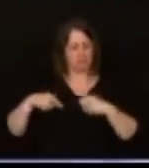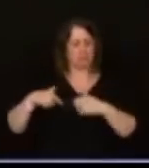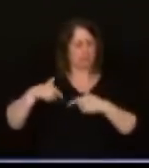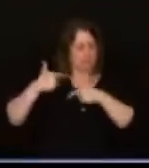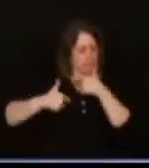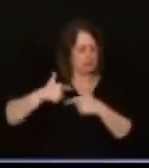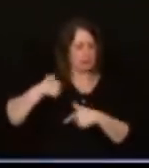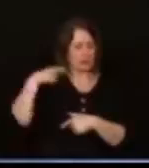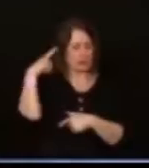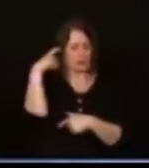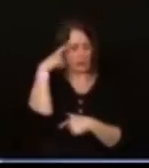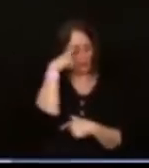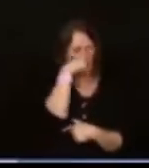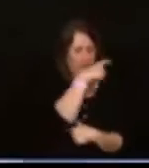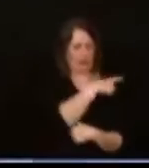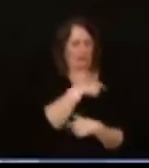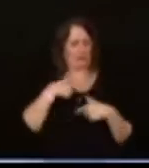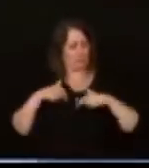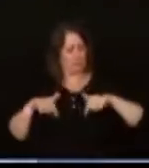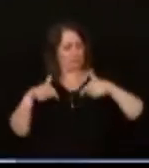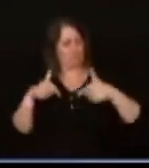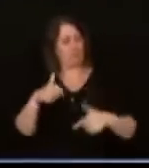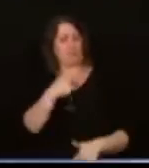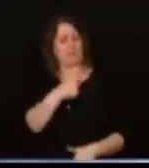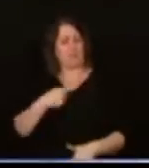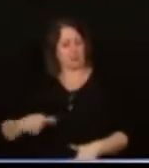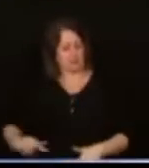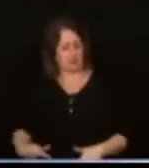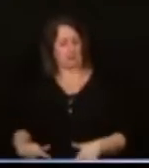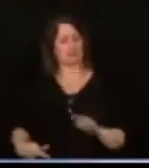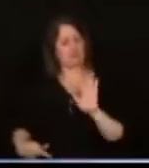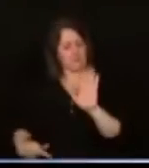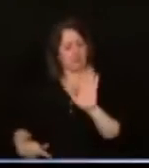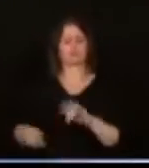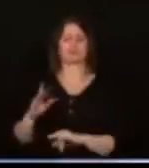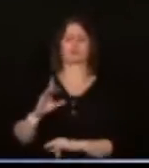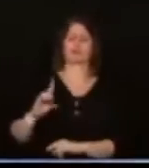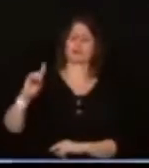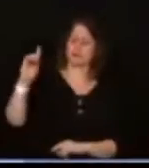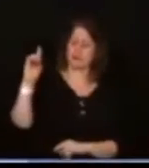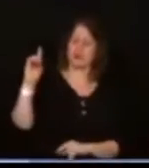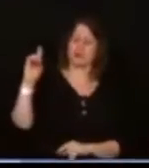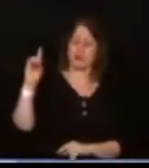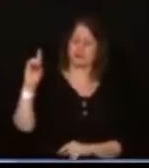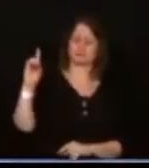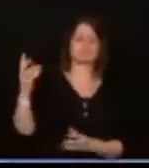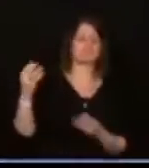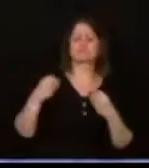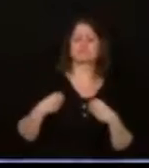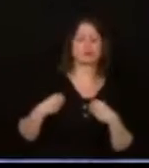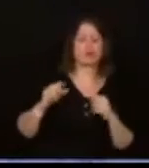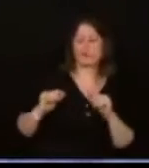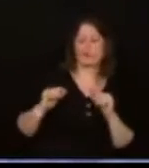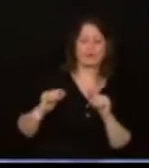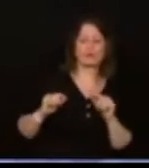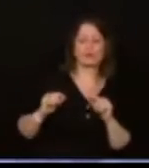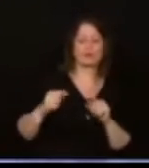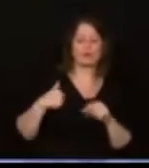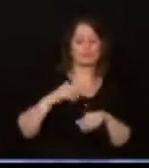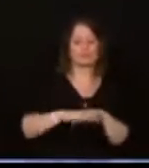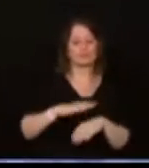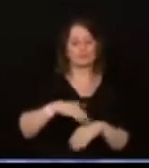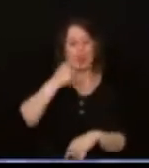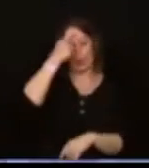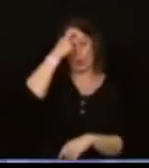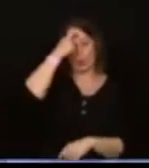de estar à frente do Executivo Federal. Mas tem uma coisa que nos faz vencer, é a